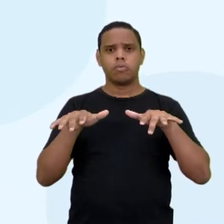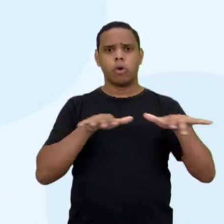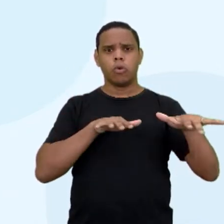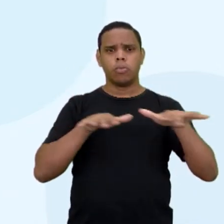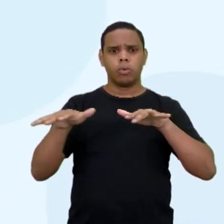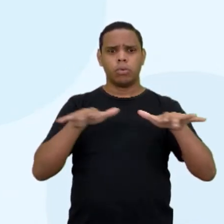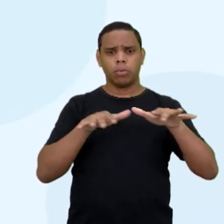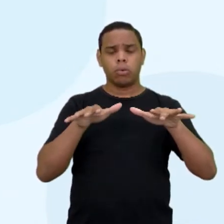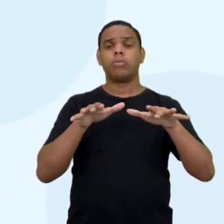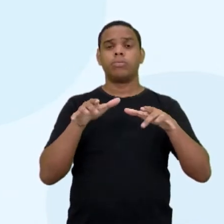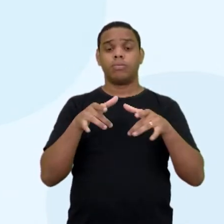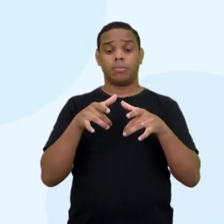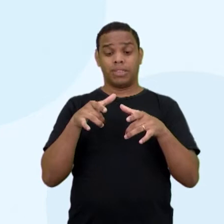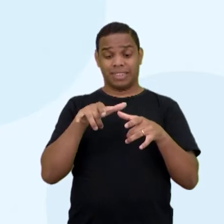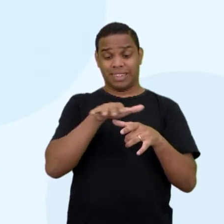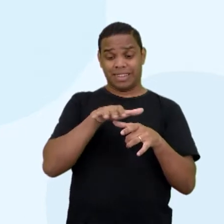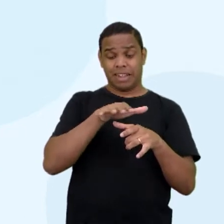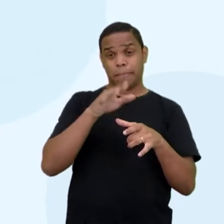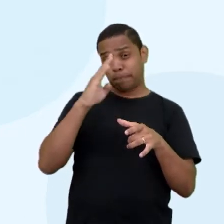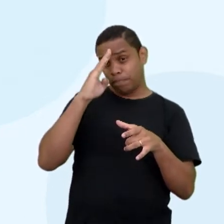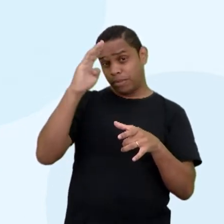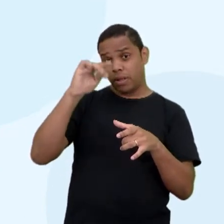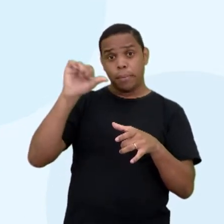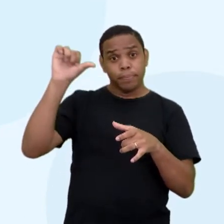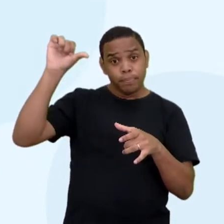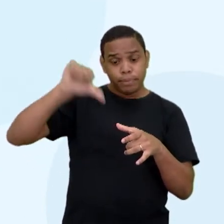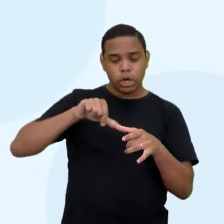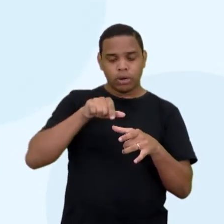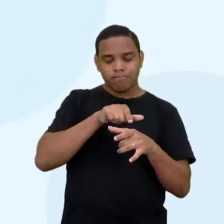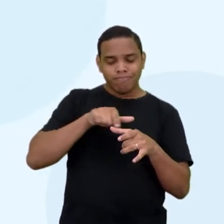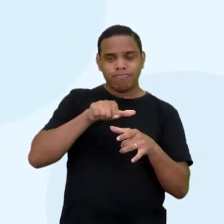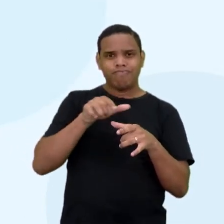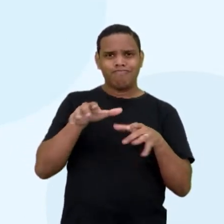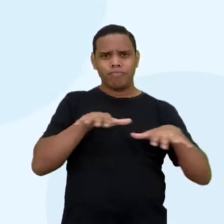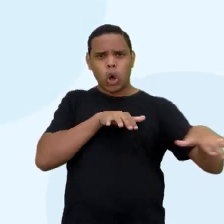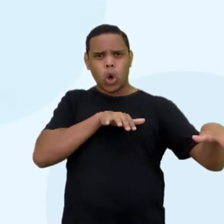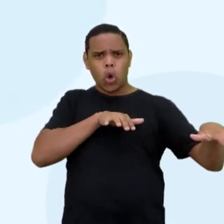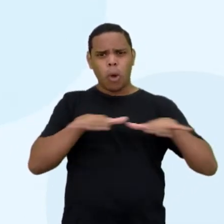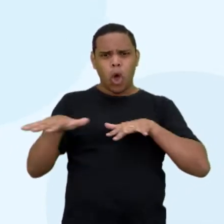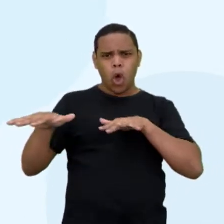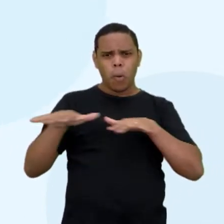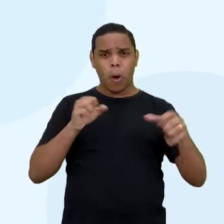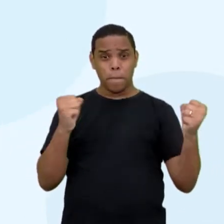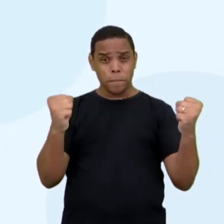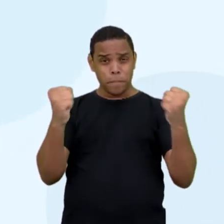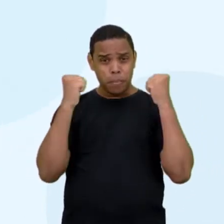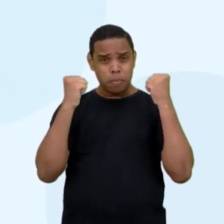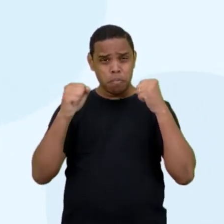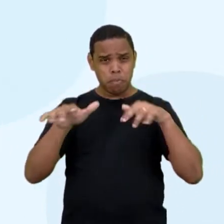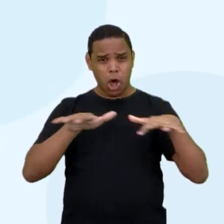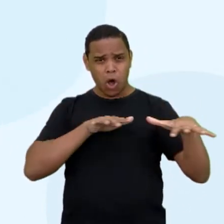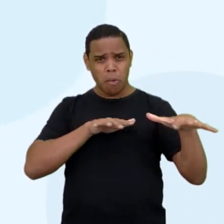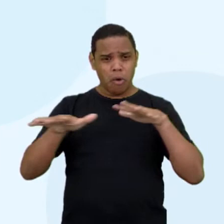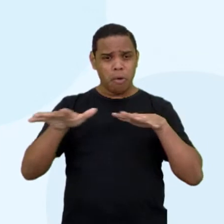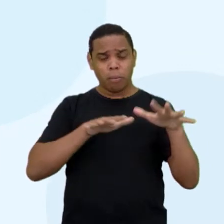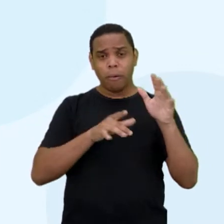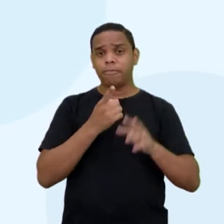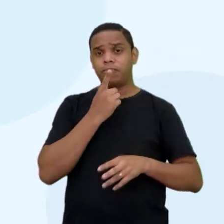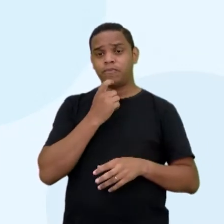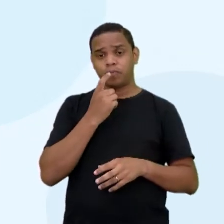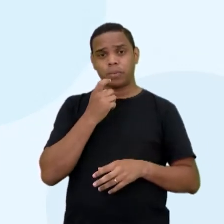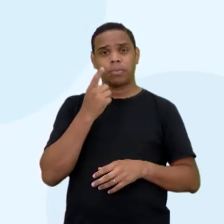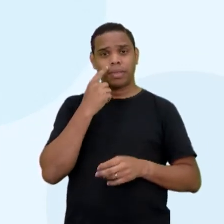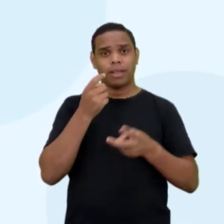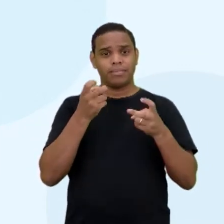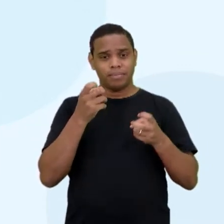o foco do tremor de terra foi nessas regiões mais em vermelhos aí, né, mais em vermelho, que a gente observando